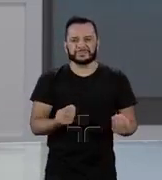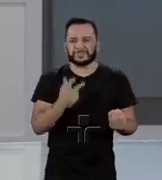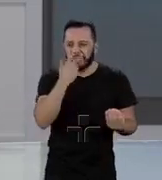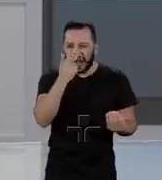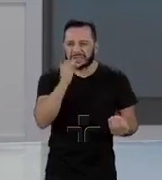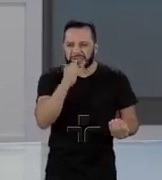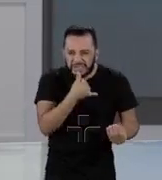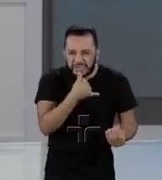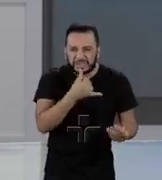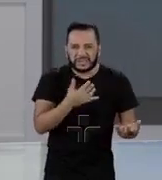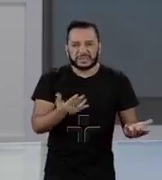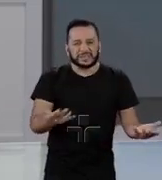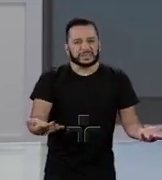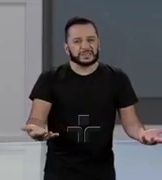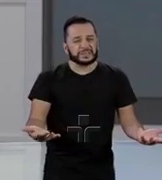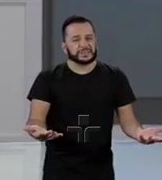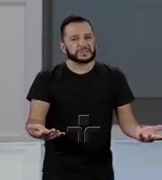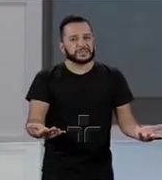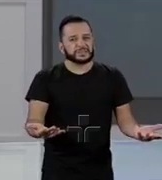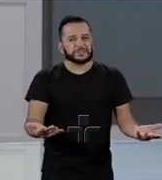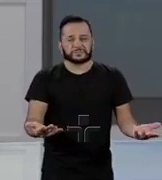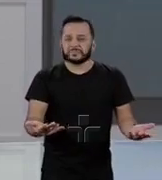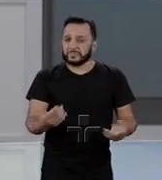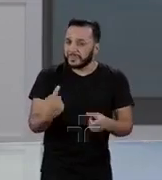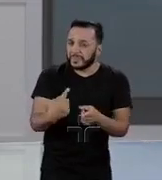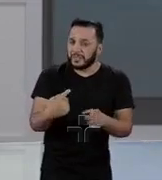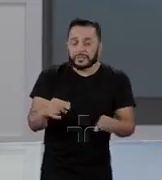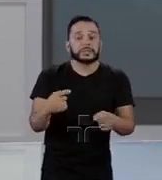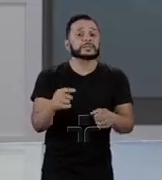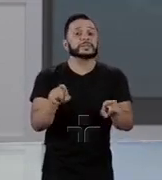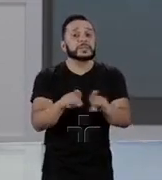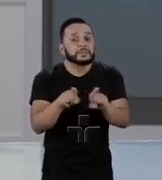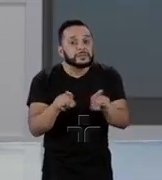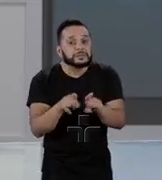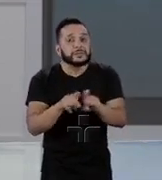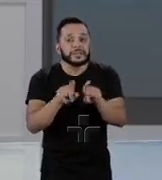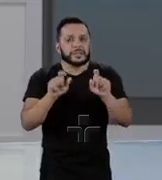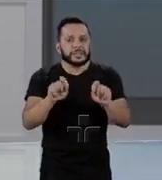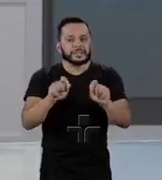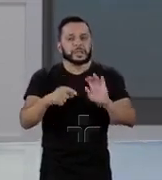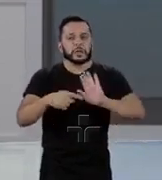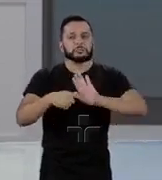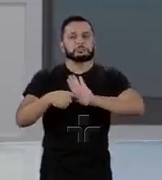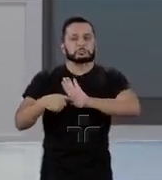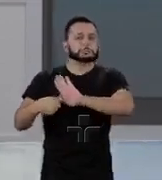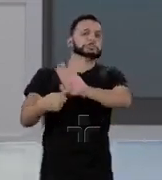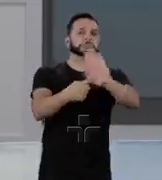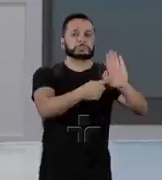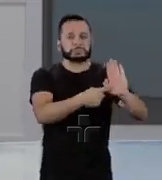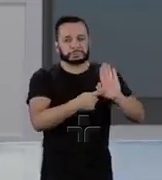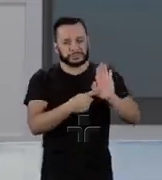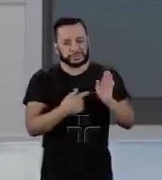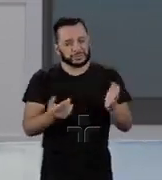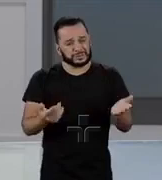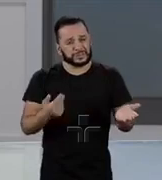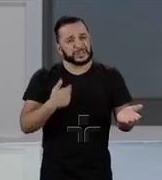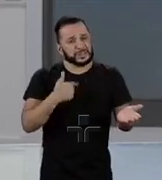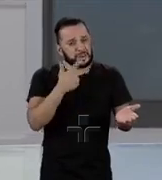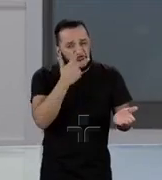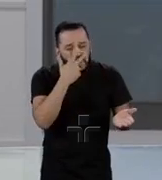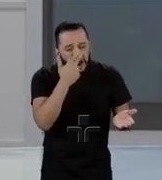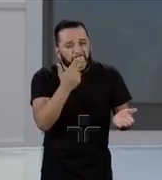envolvidas nela, isso vai ser também, no momento que isso vai ser exposto, né? Sabe? Eu acho que isso